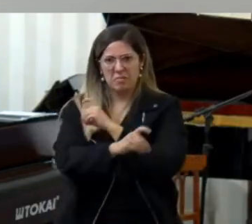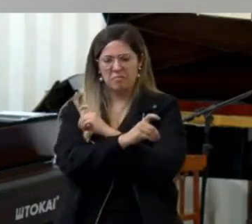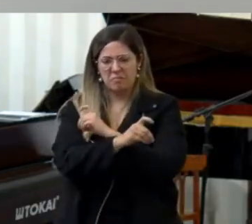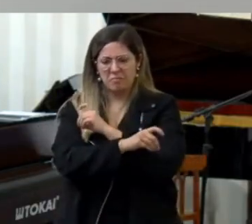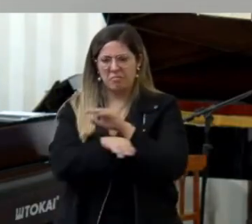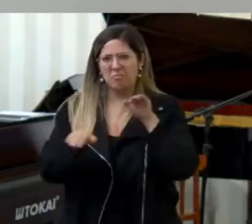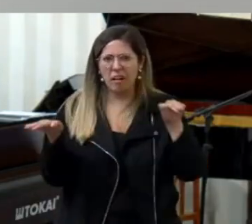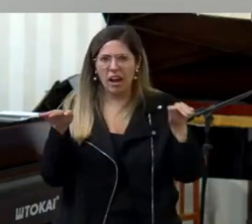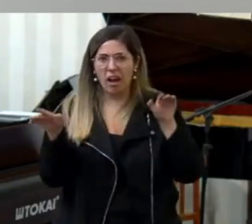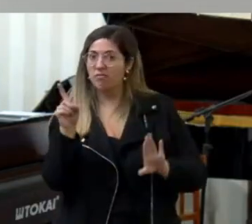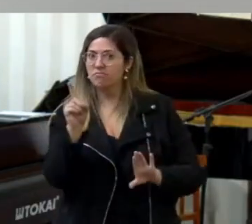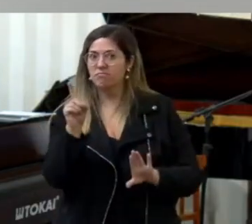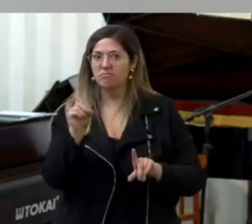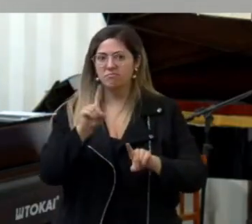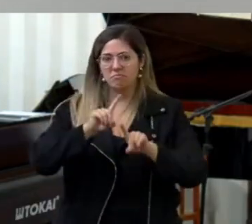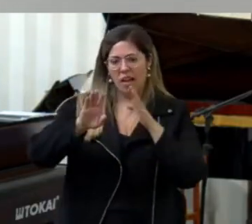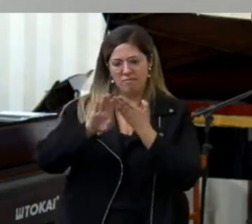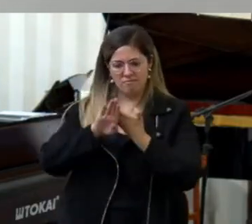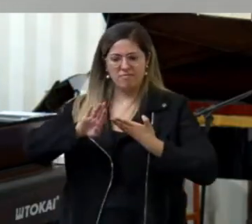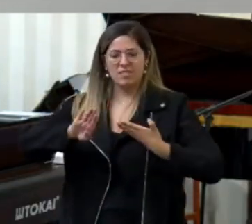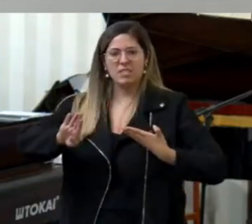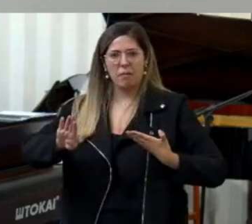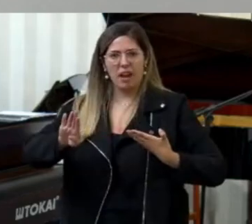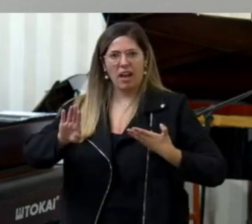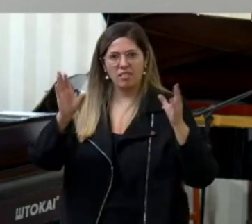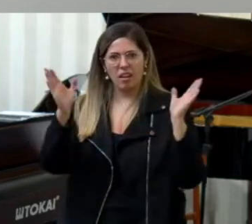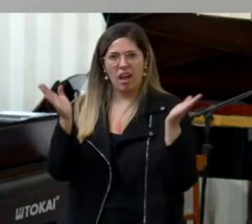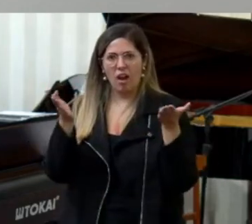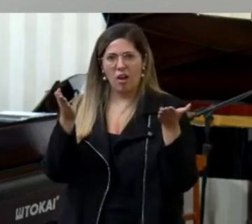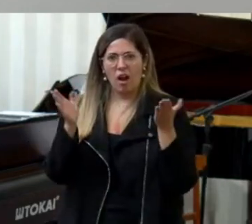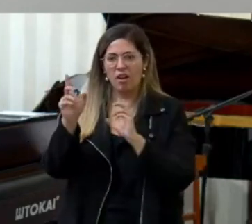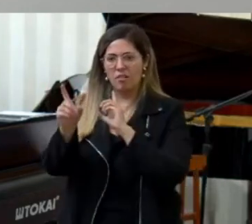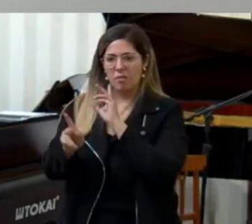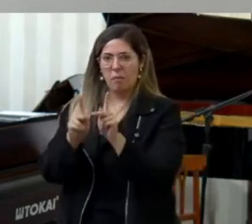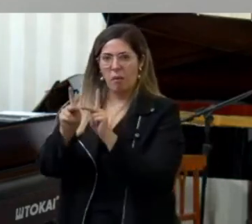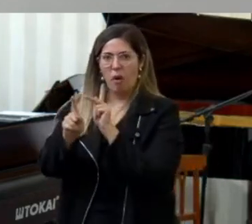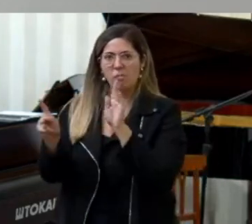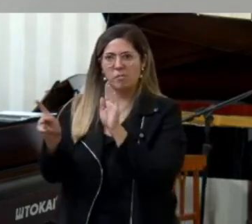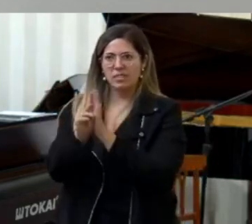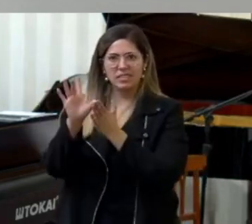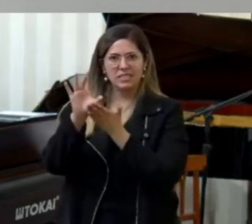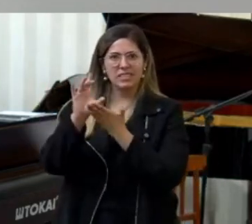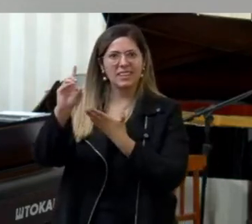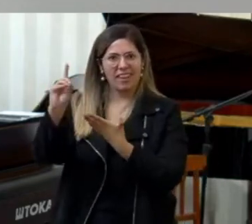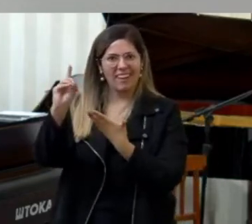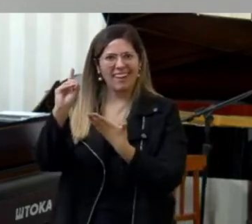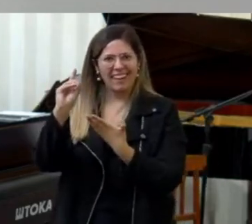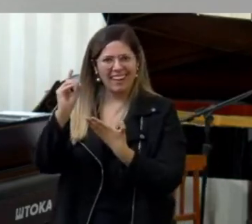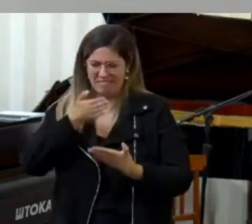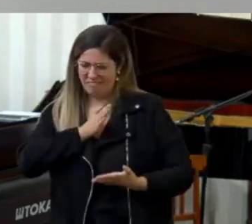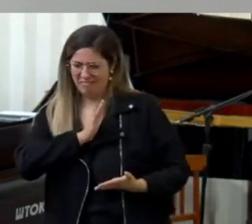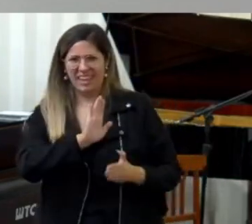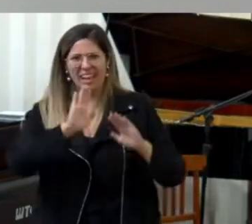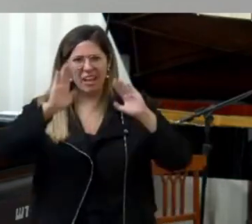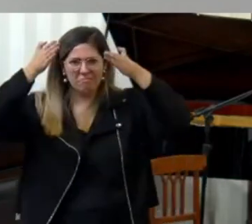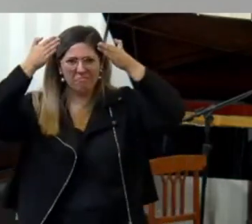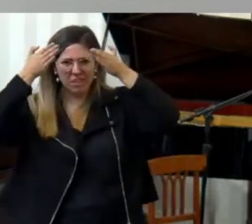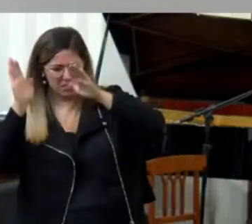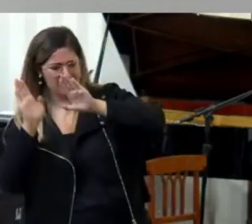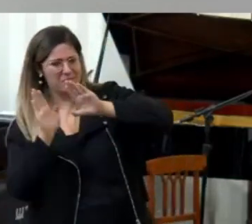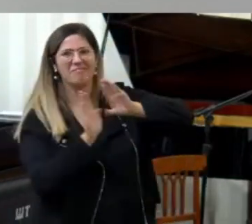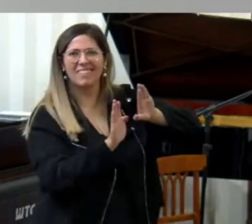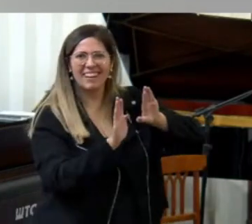povo de Deus, a usufruir prazeres transitórios do pecado. Ele considerou que o opróbrio de Cristo era